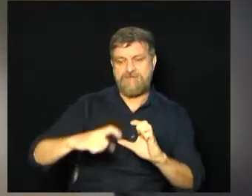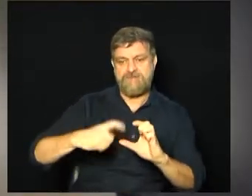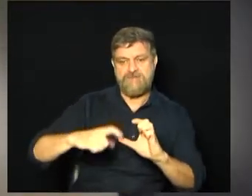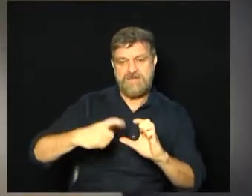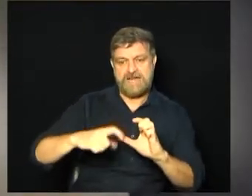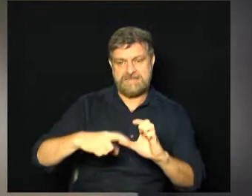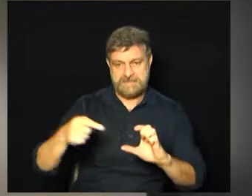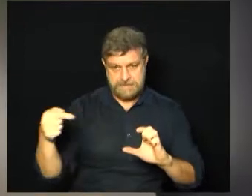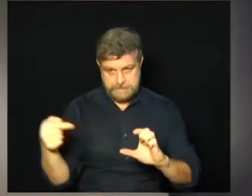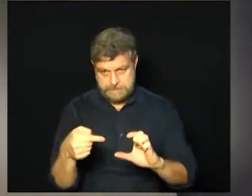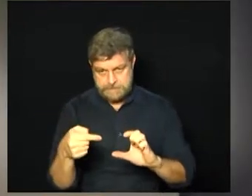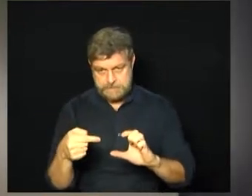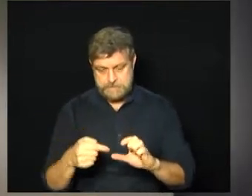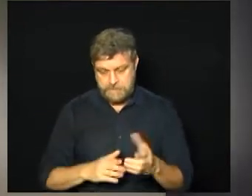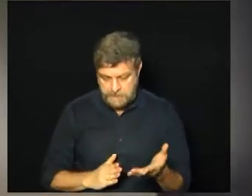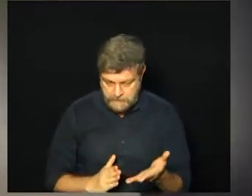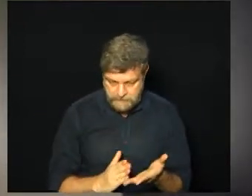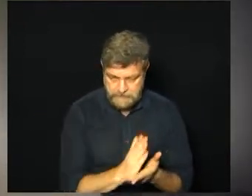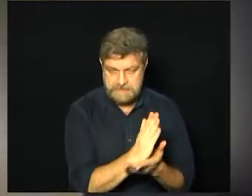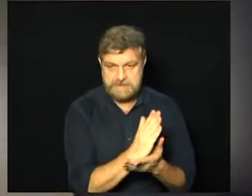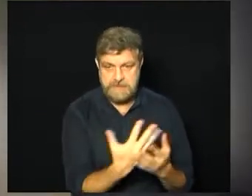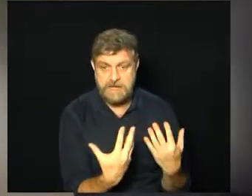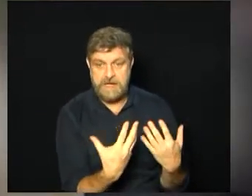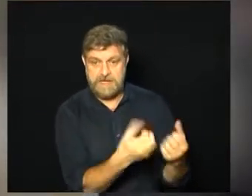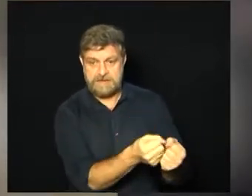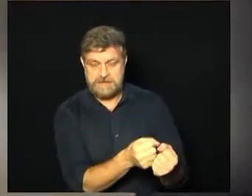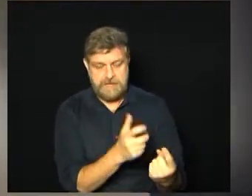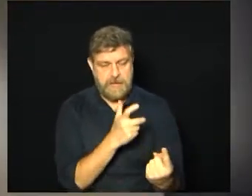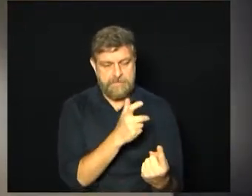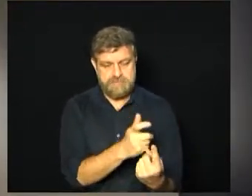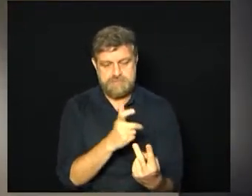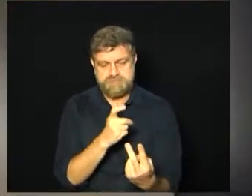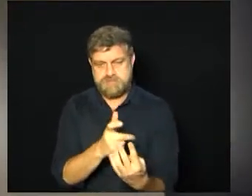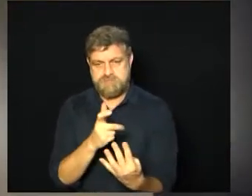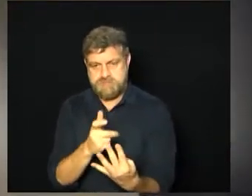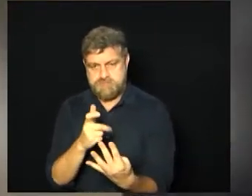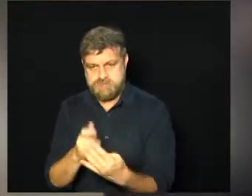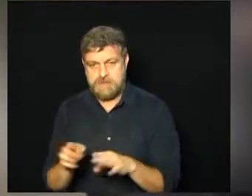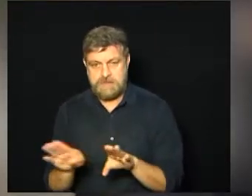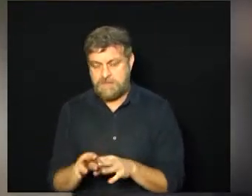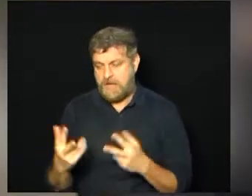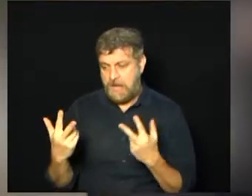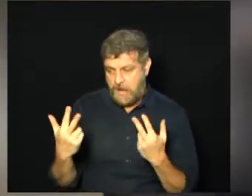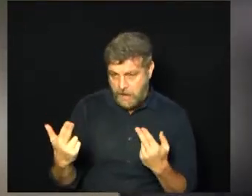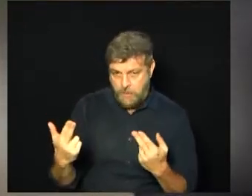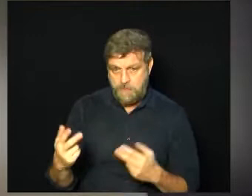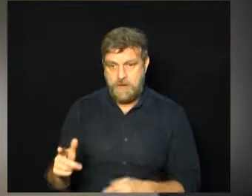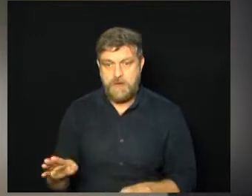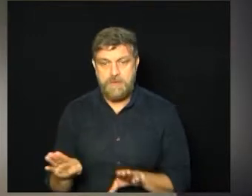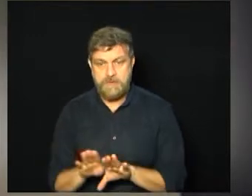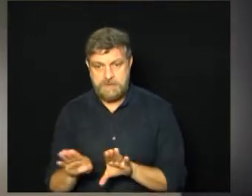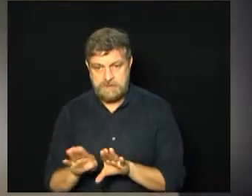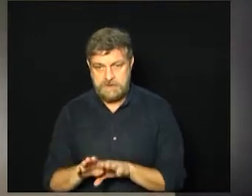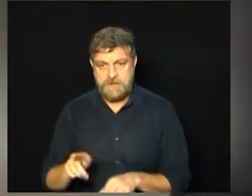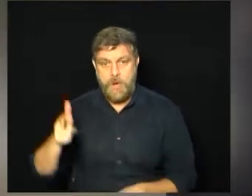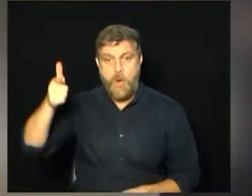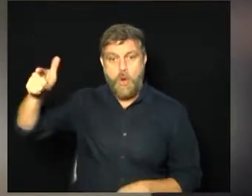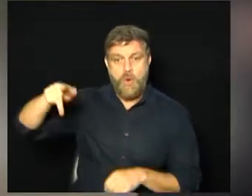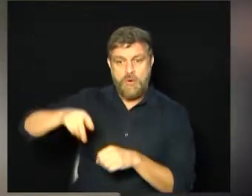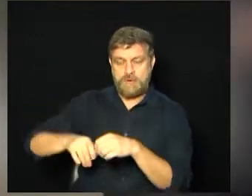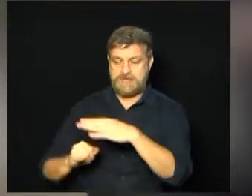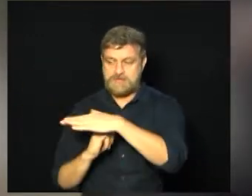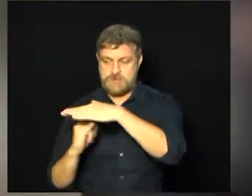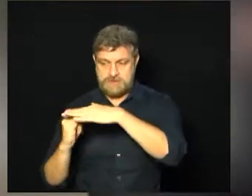possa aprovar essa vacina para essa população, da mesma forma que FDA e CDC